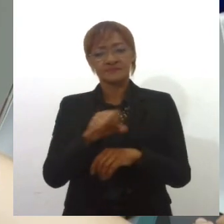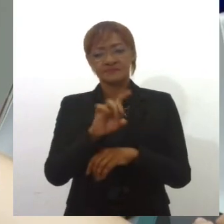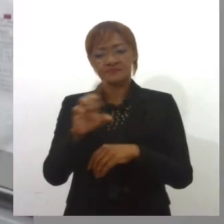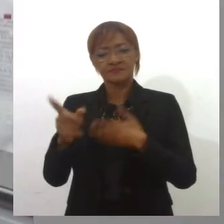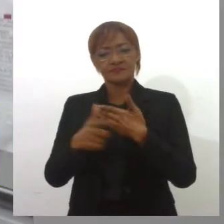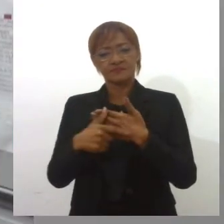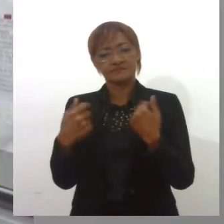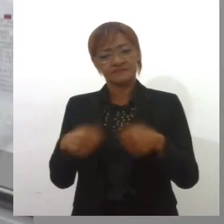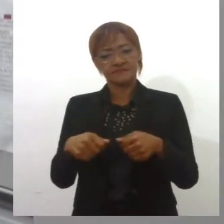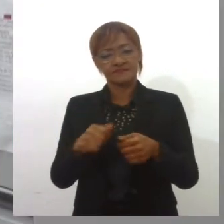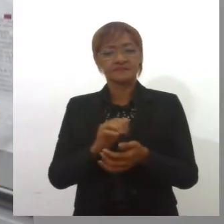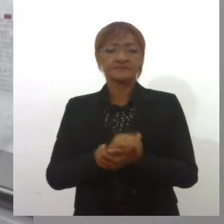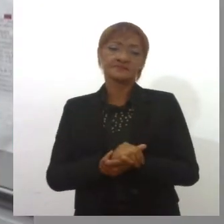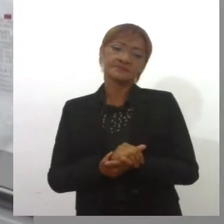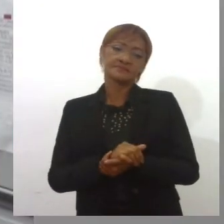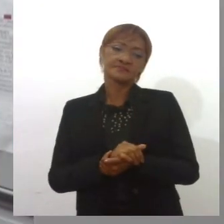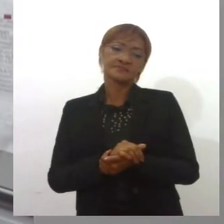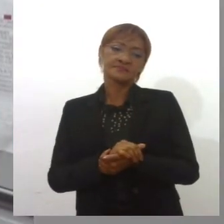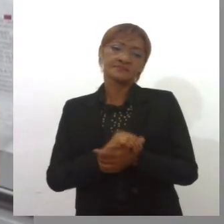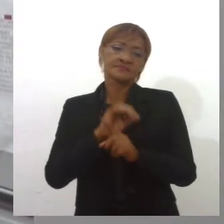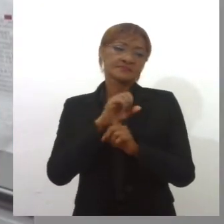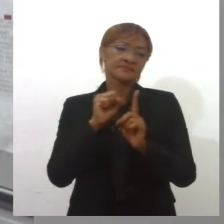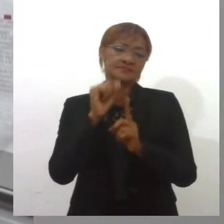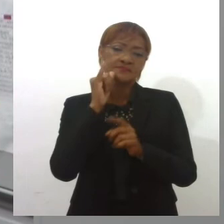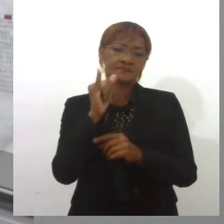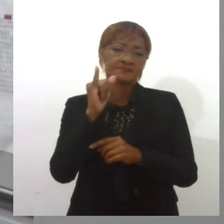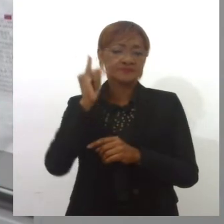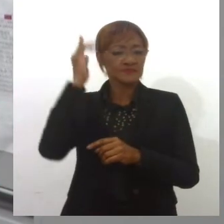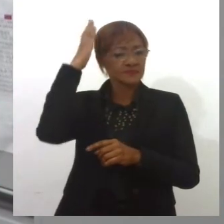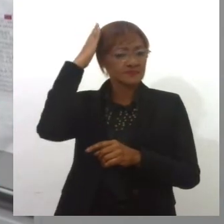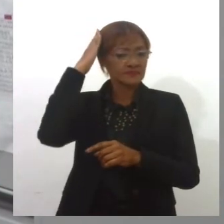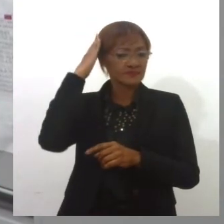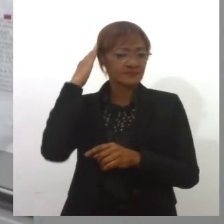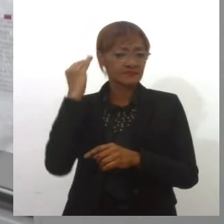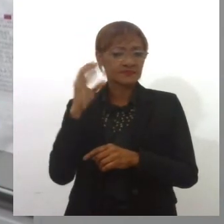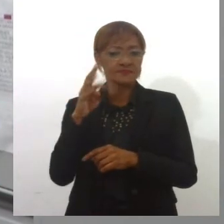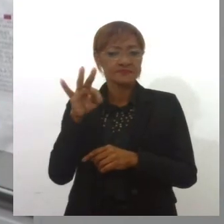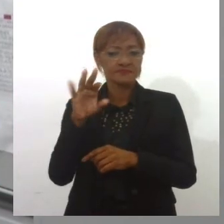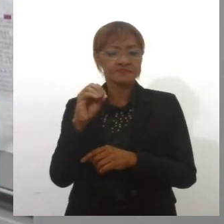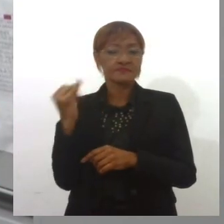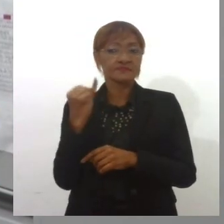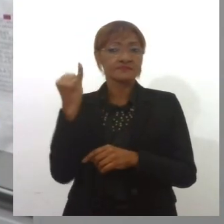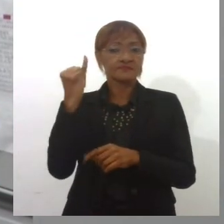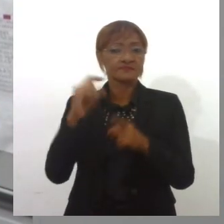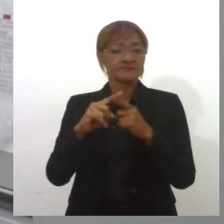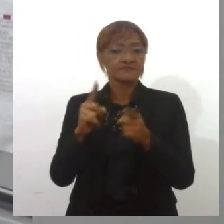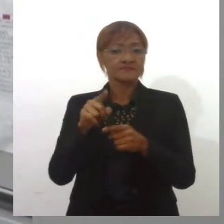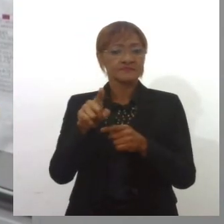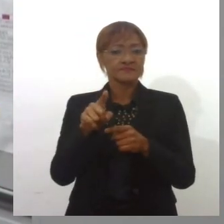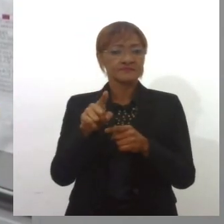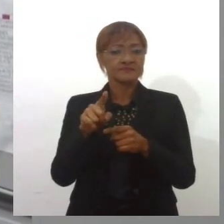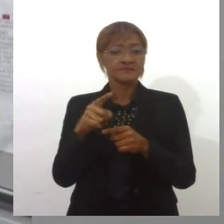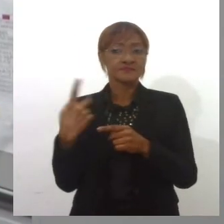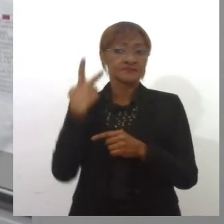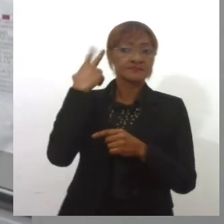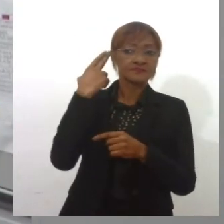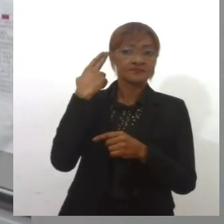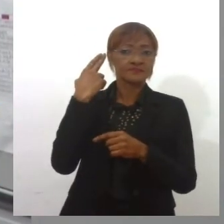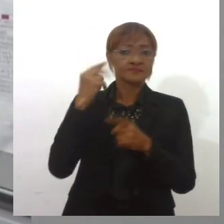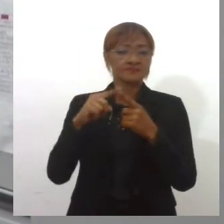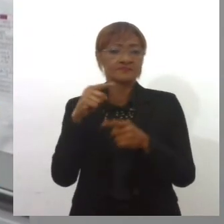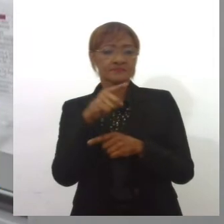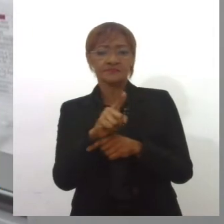sua parte. Eu aviso a sociedade que cabelo é importante, né? Mas ele, você cortando, ele cresce. Imagine você